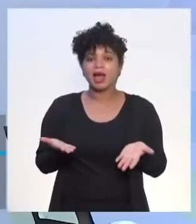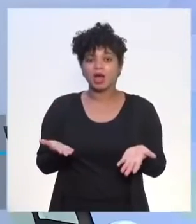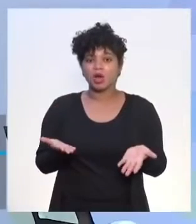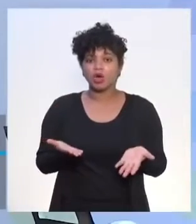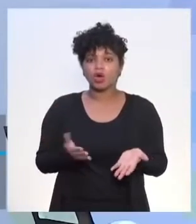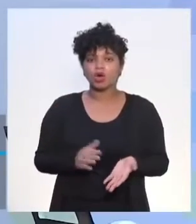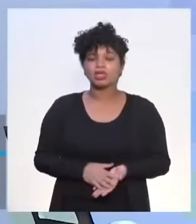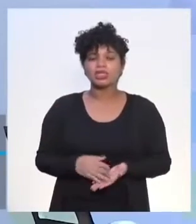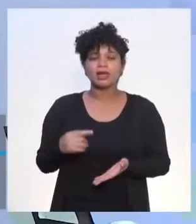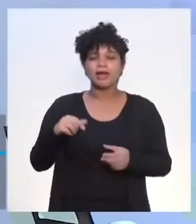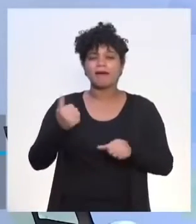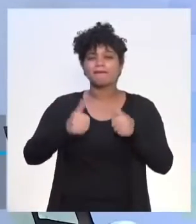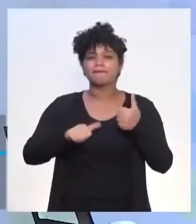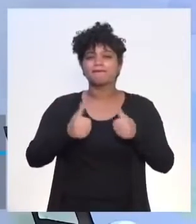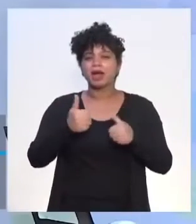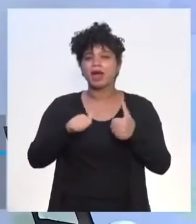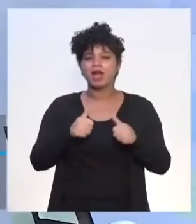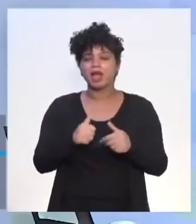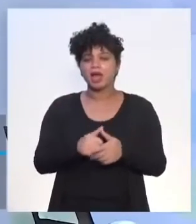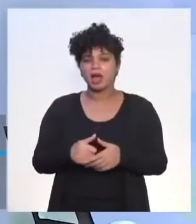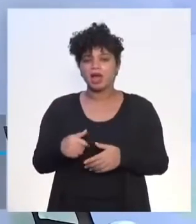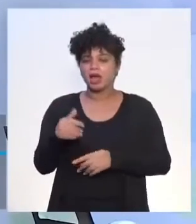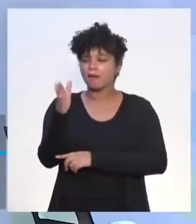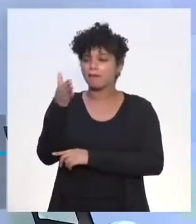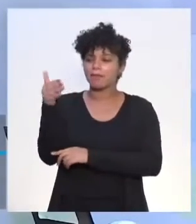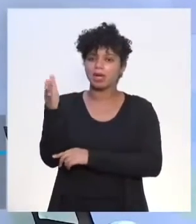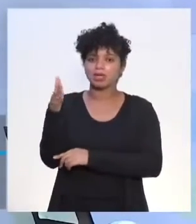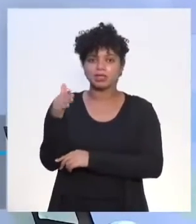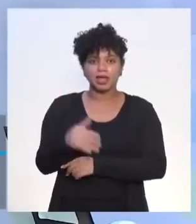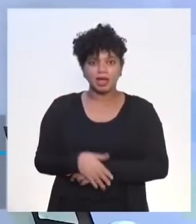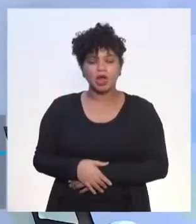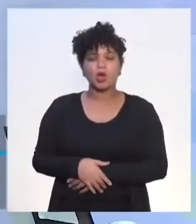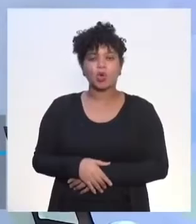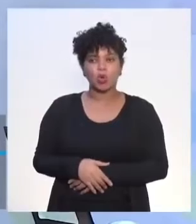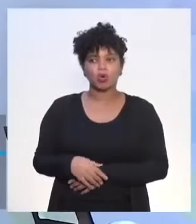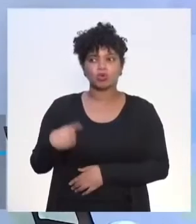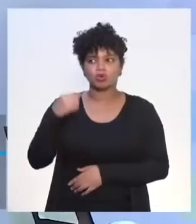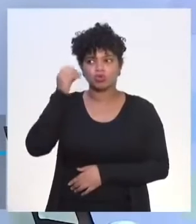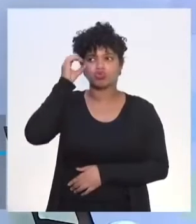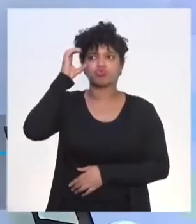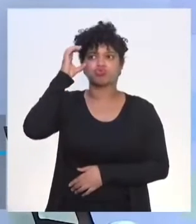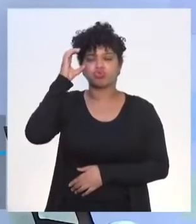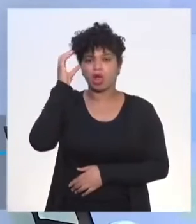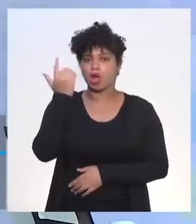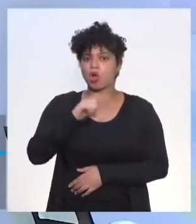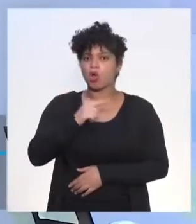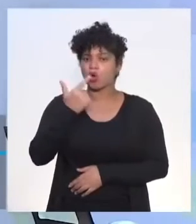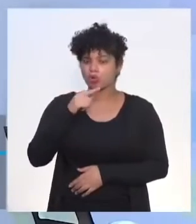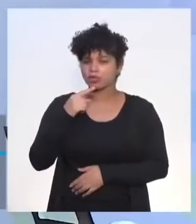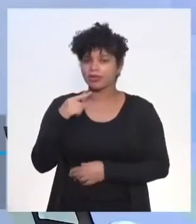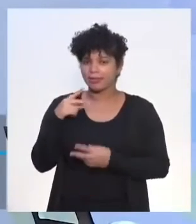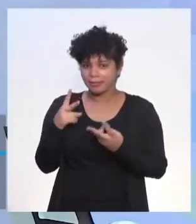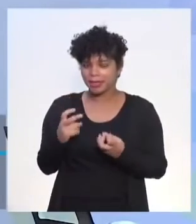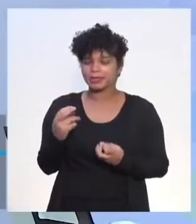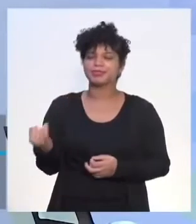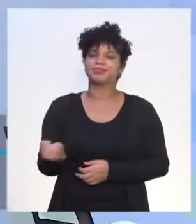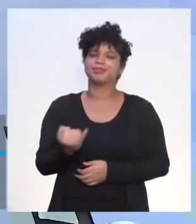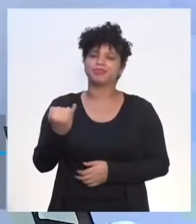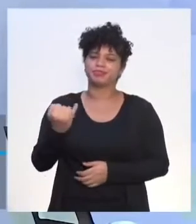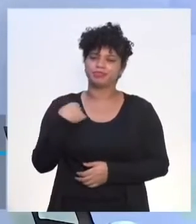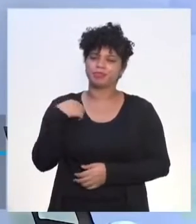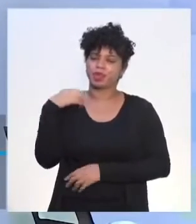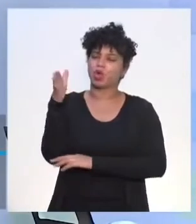simplesmente a análise da bandeira de um país traz para nós. Então, olha como é